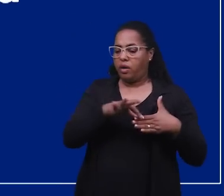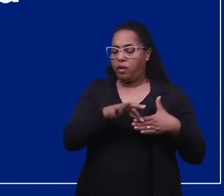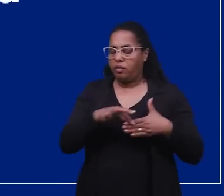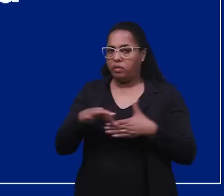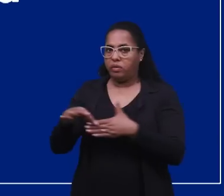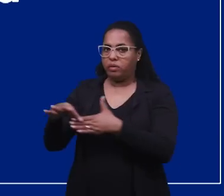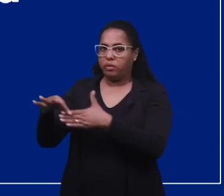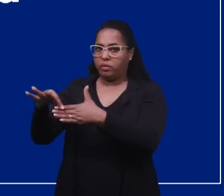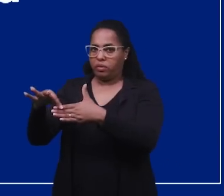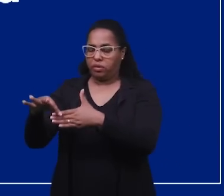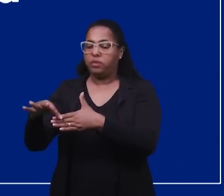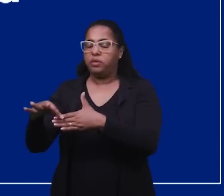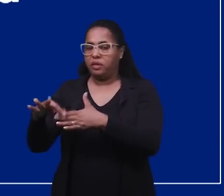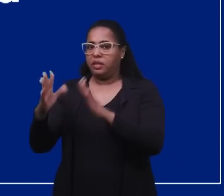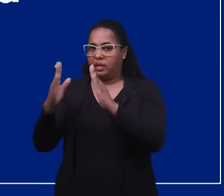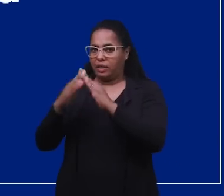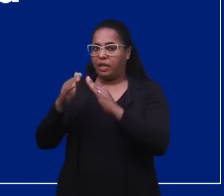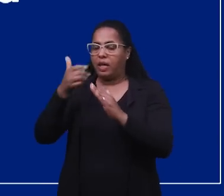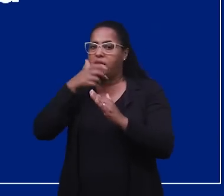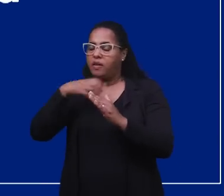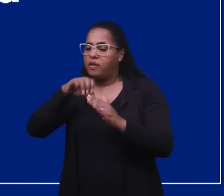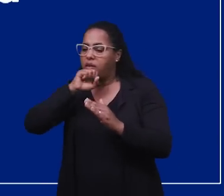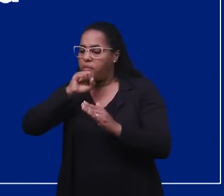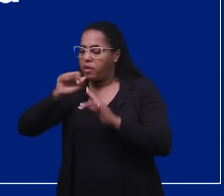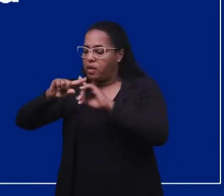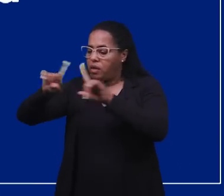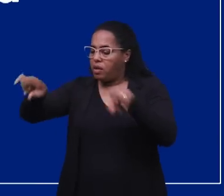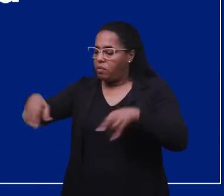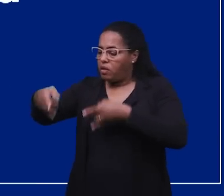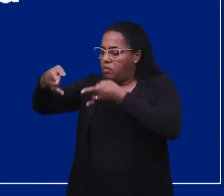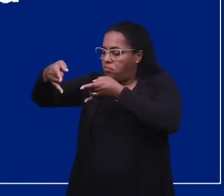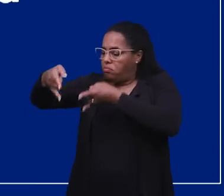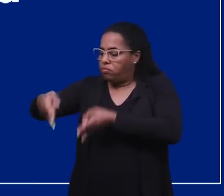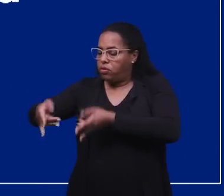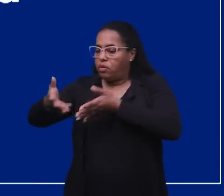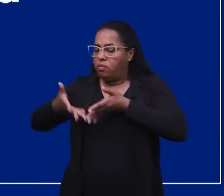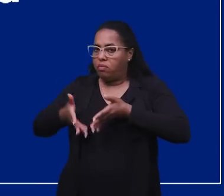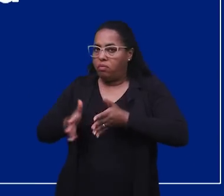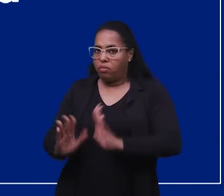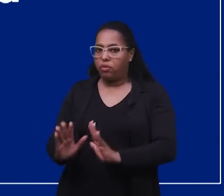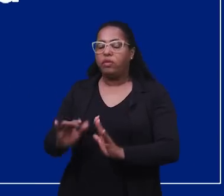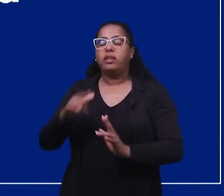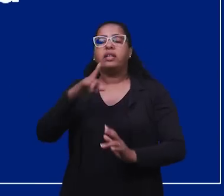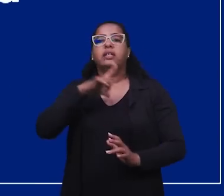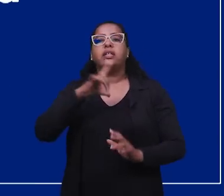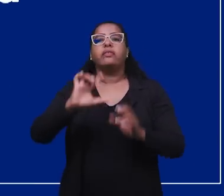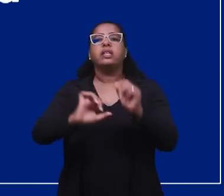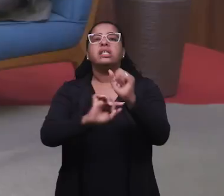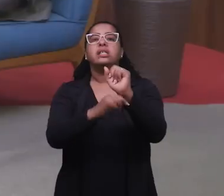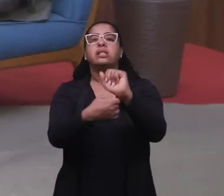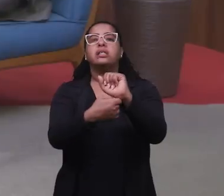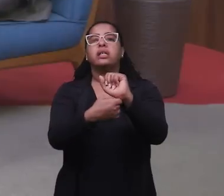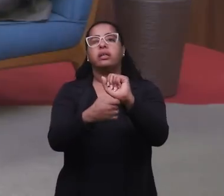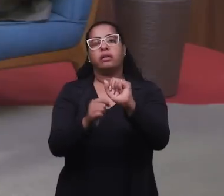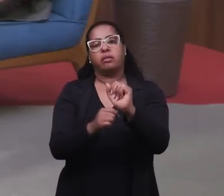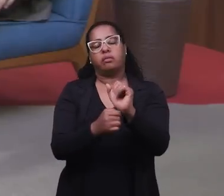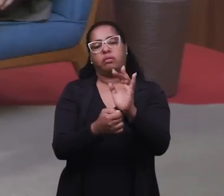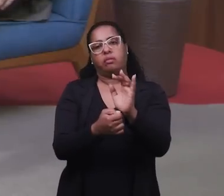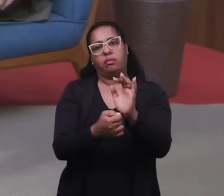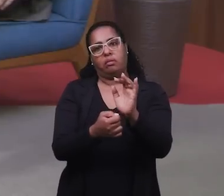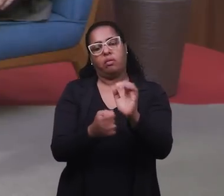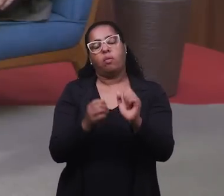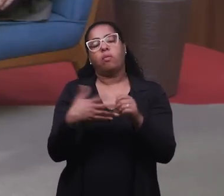em casa da minha mãe, na câmara daquela que me gerou. Qual é o segredo